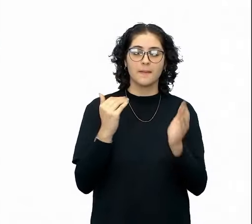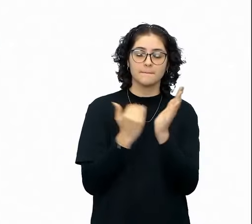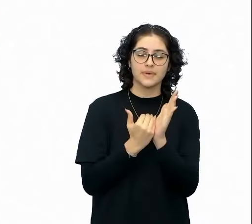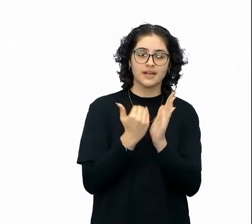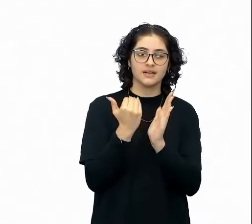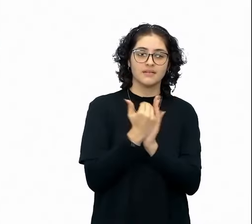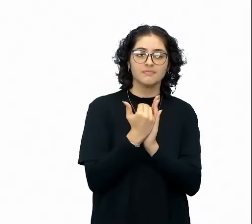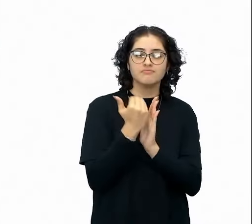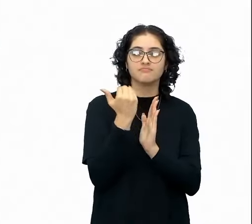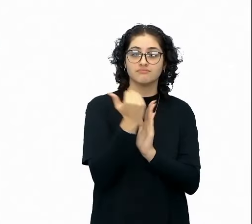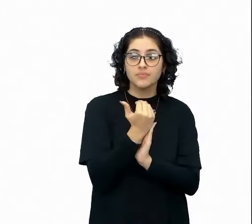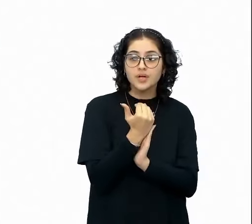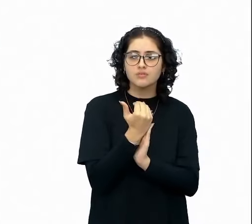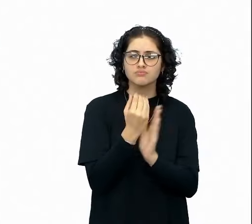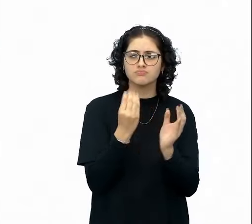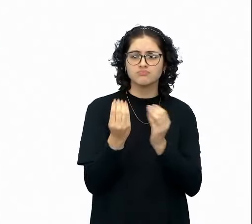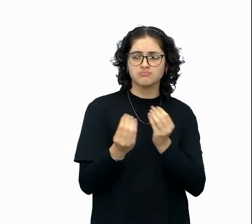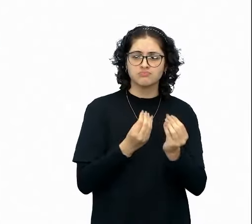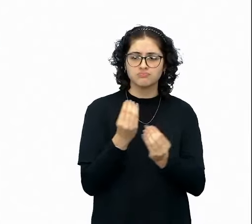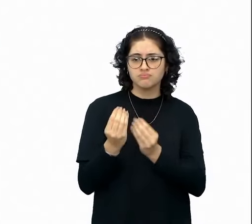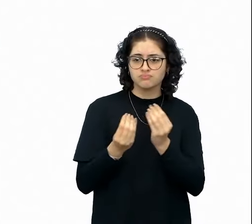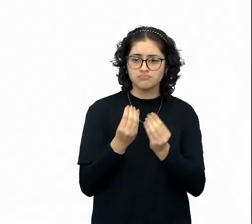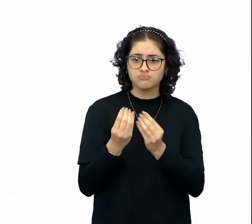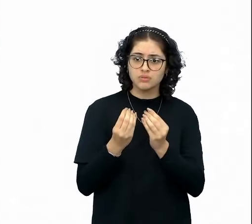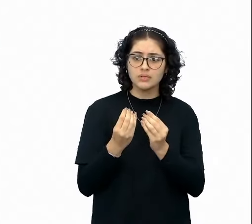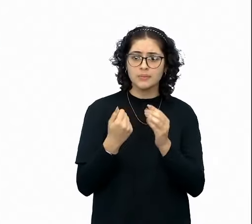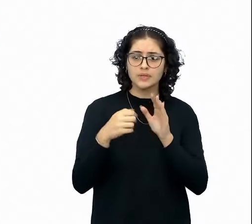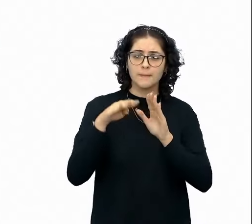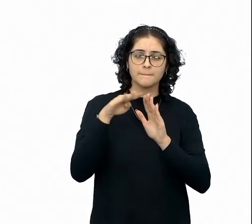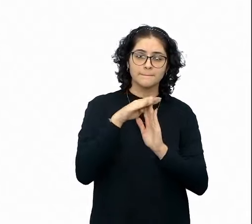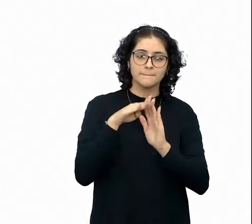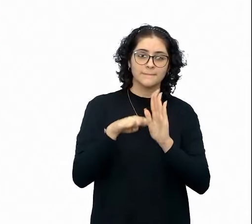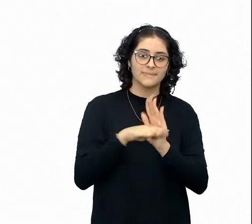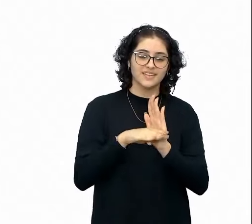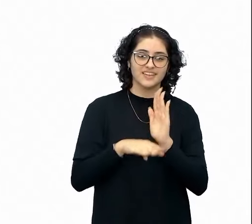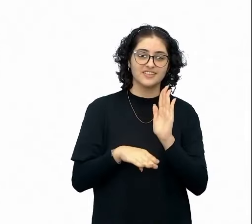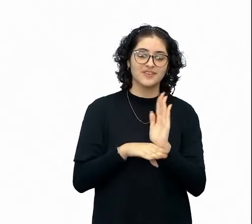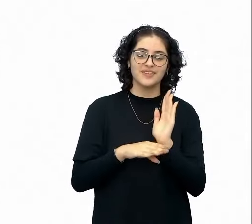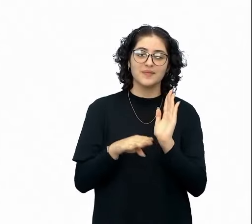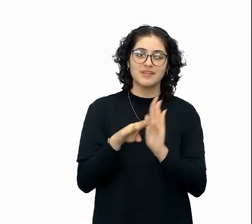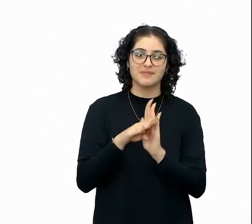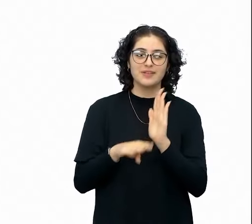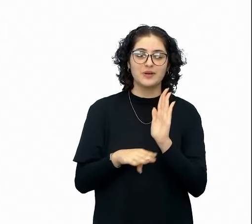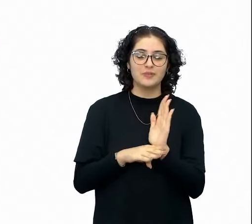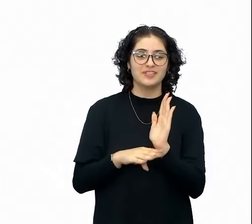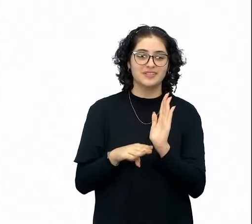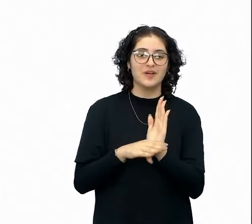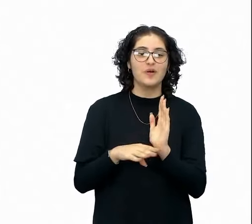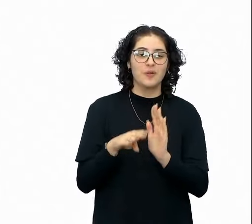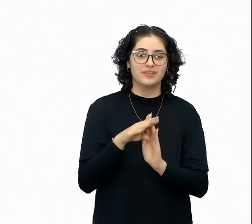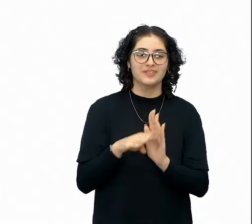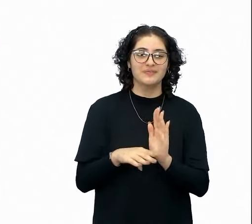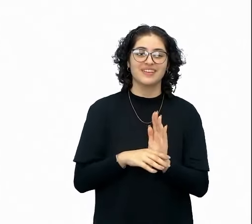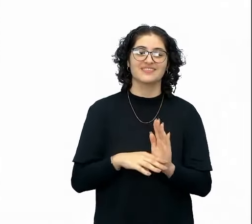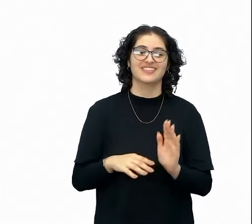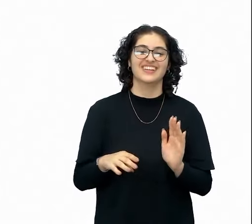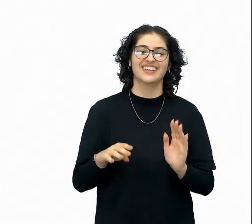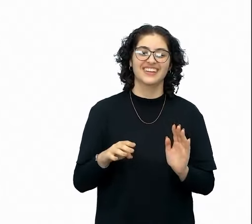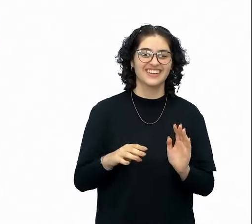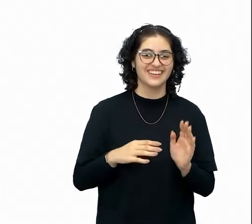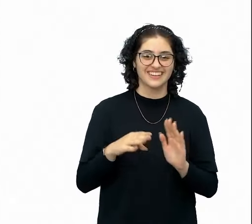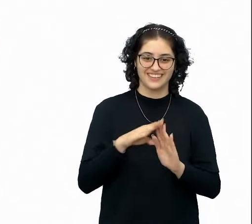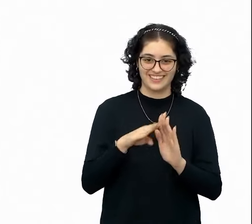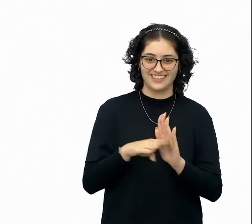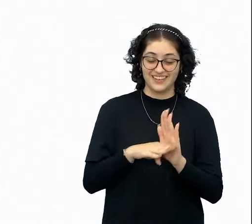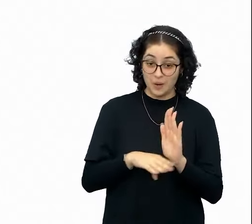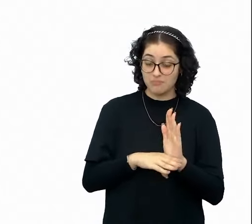fazer uma sequência de passos lógicos para poder ou resolver um problema, ou para